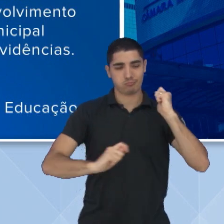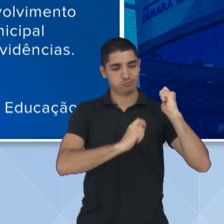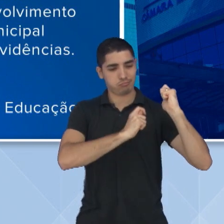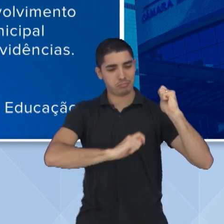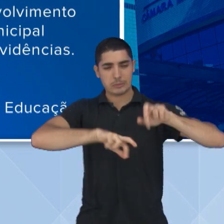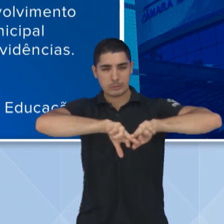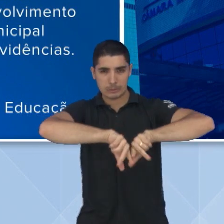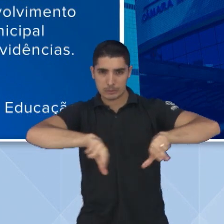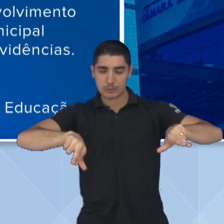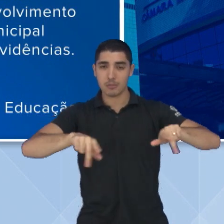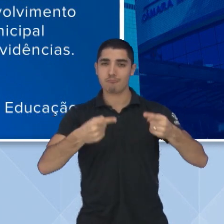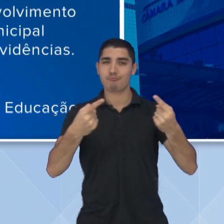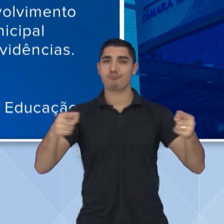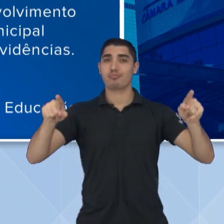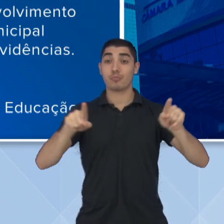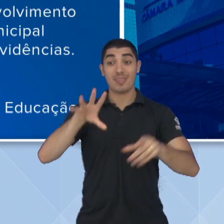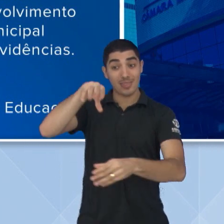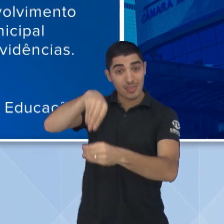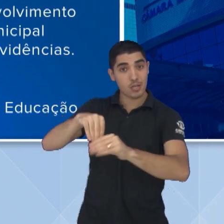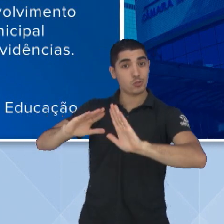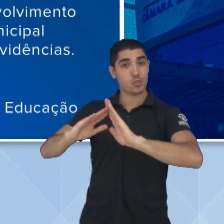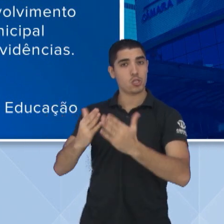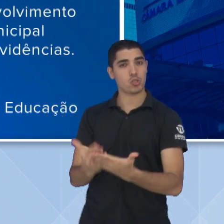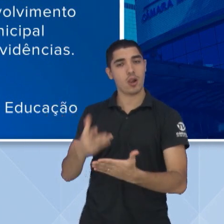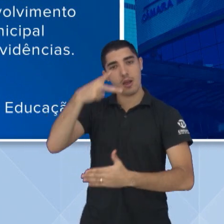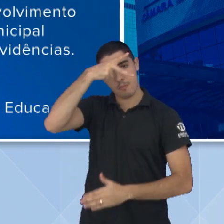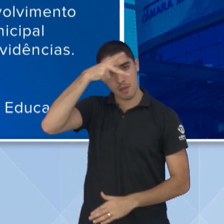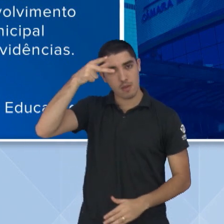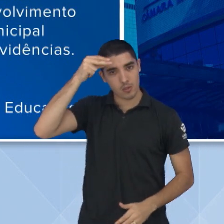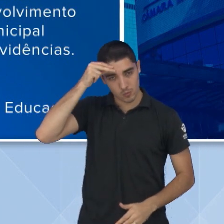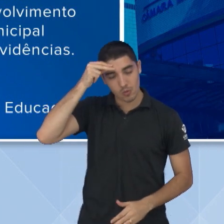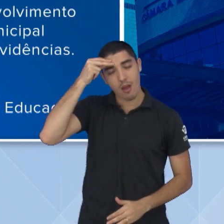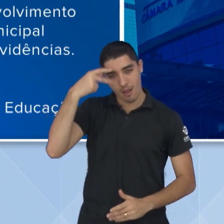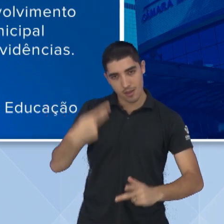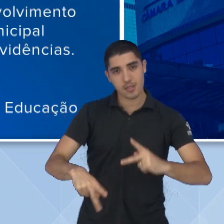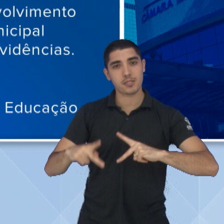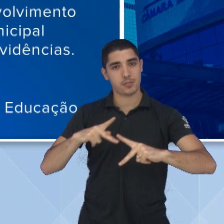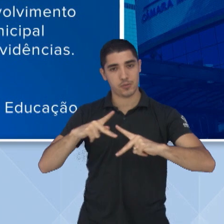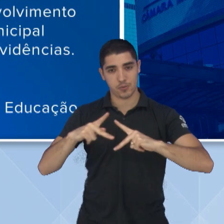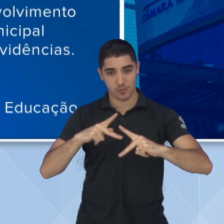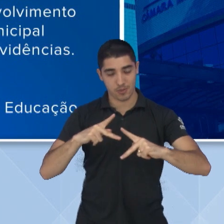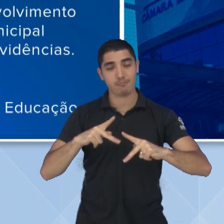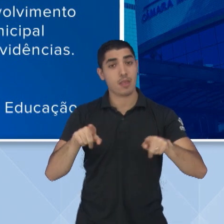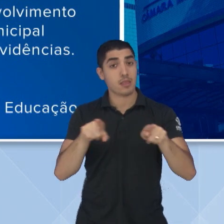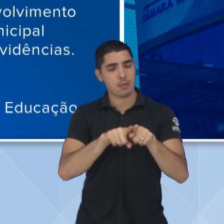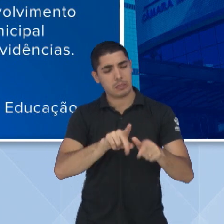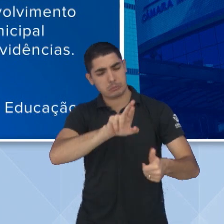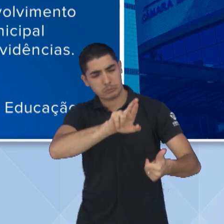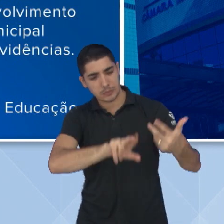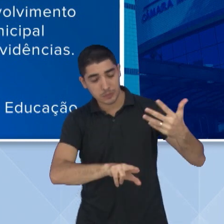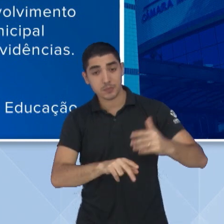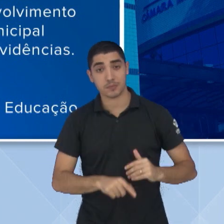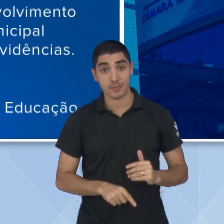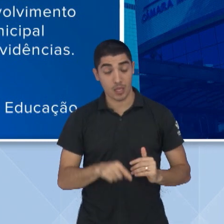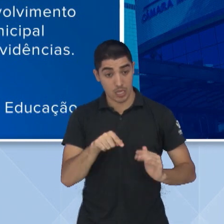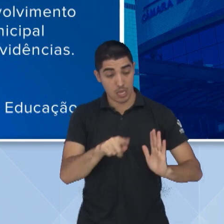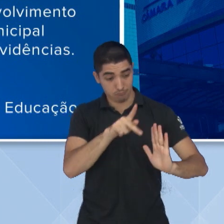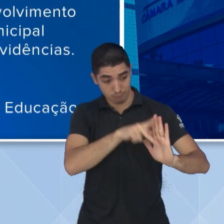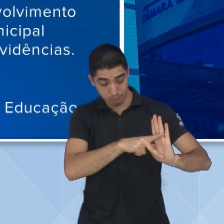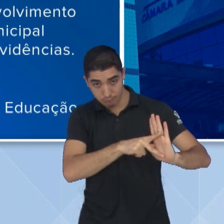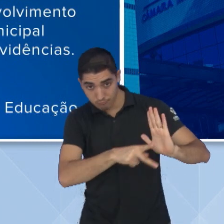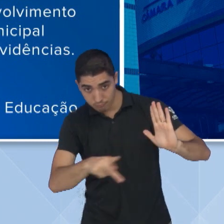desenvolvimento cultural nas escolas da rede pública municipal de São José dos Campos e da outras providências. O rito